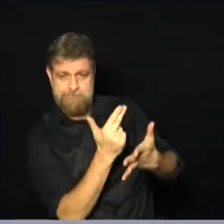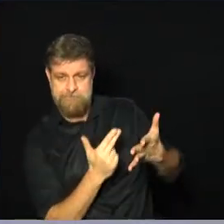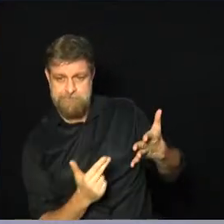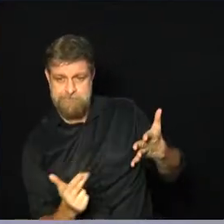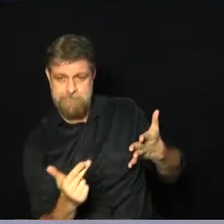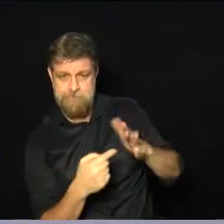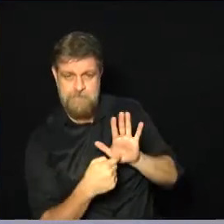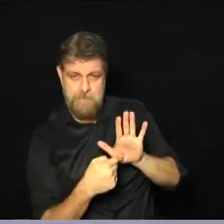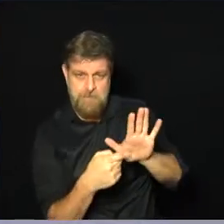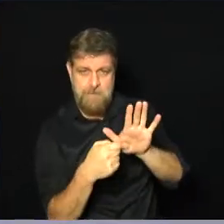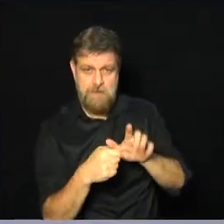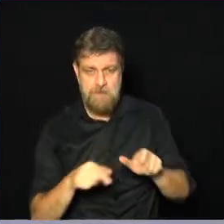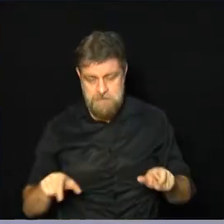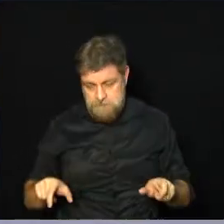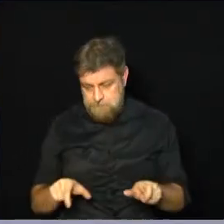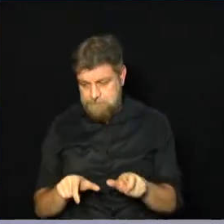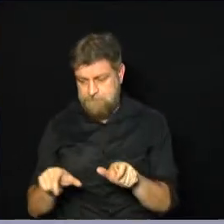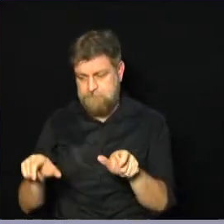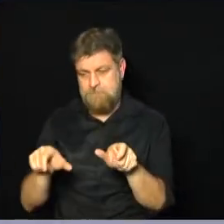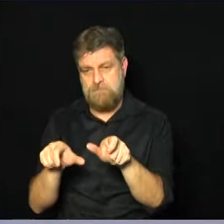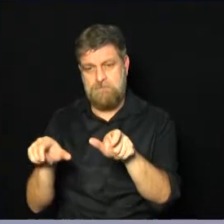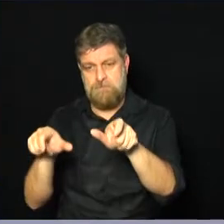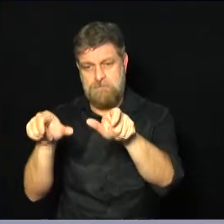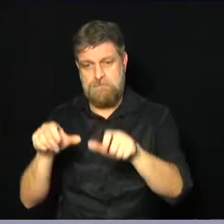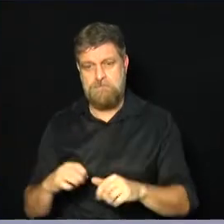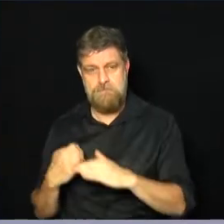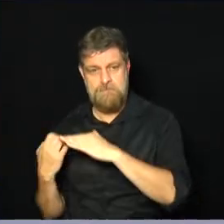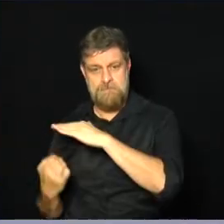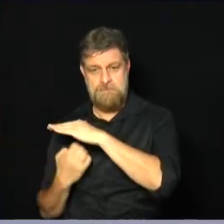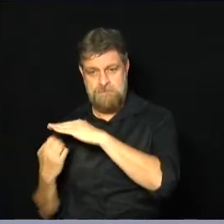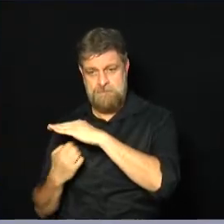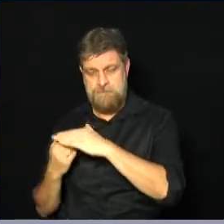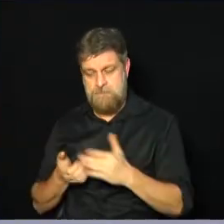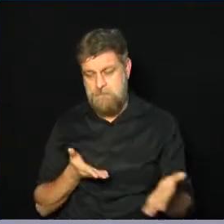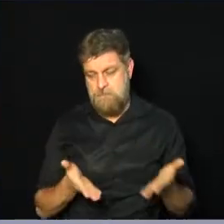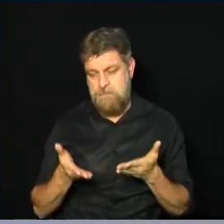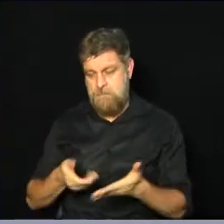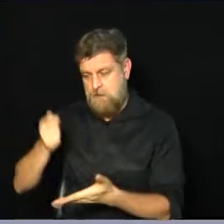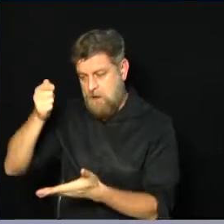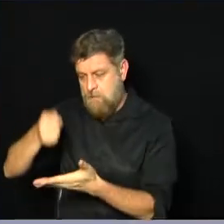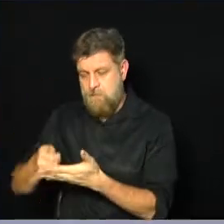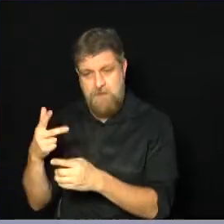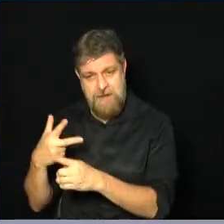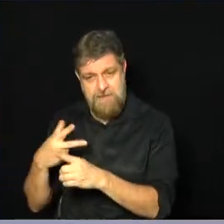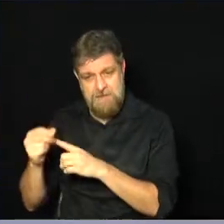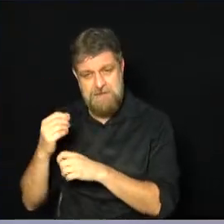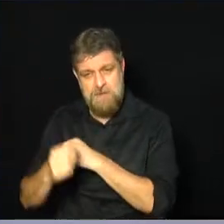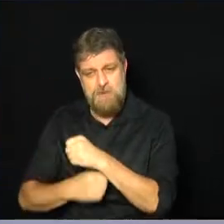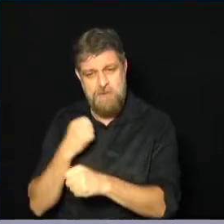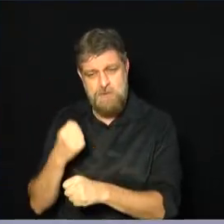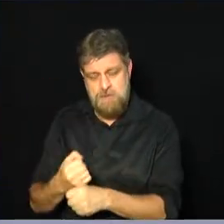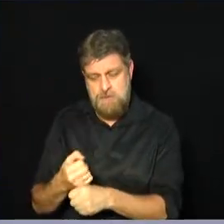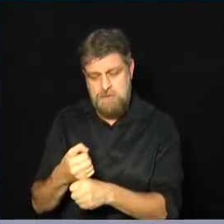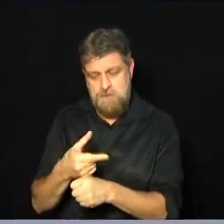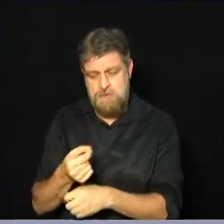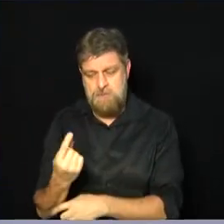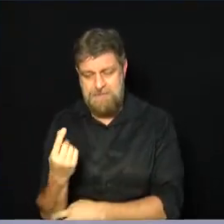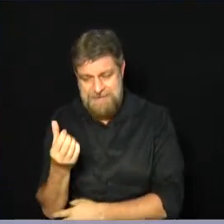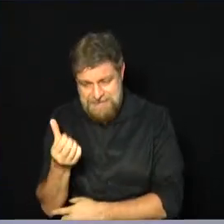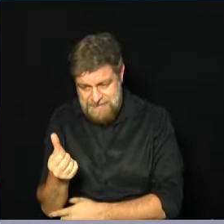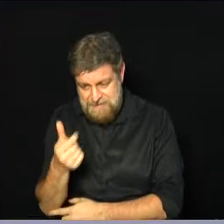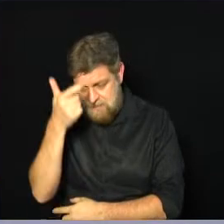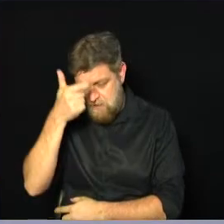lotes e as empresas que foram as vencedoras da licitação, lá em 2016, como eu mencionei,